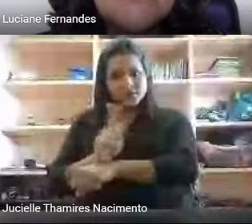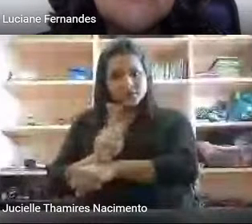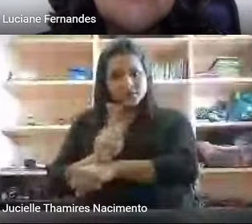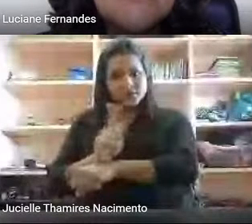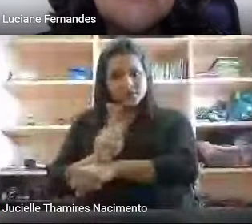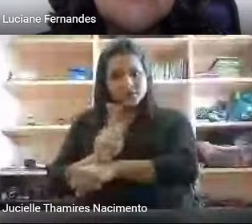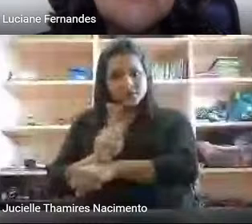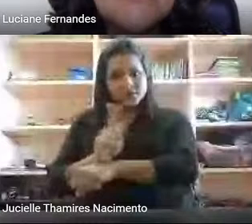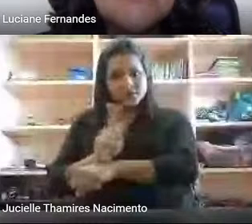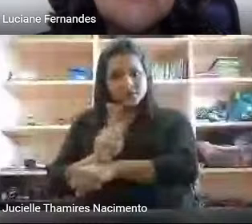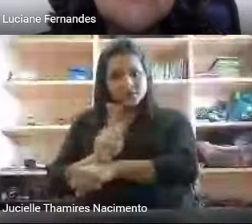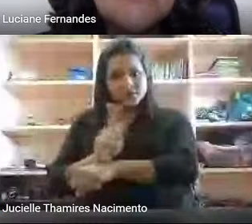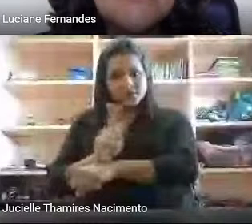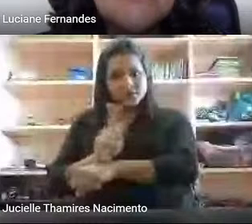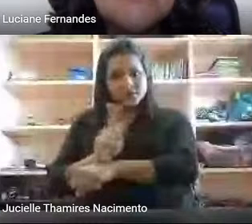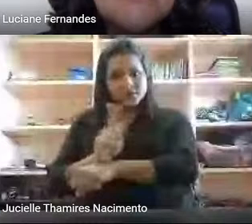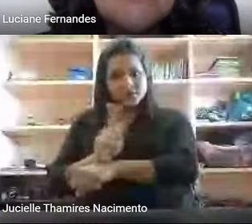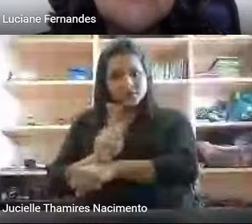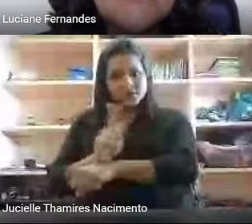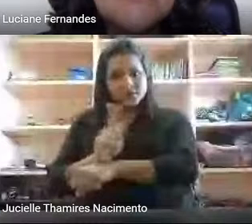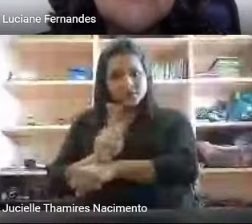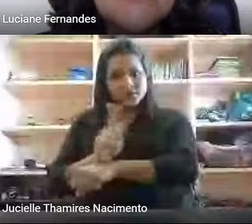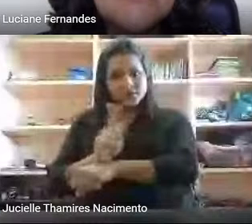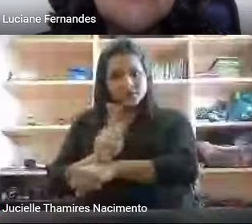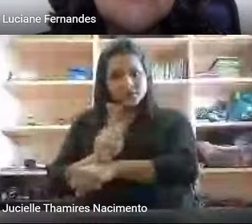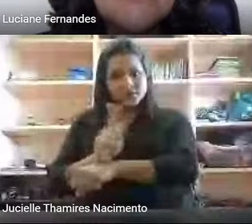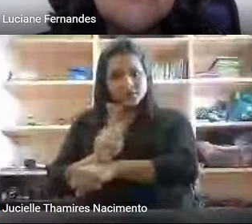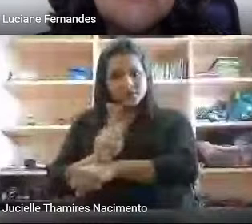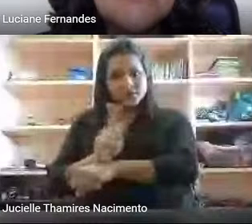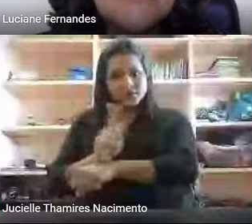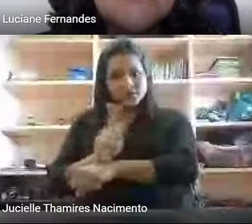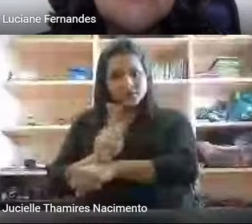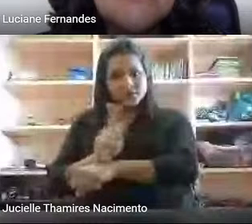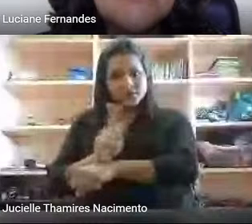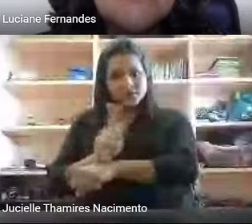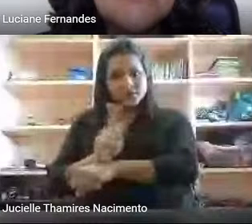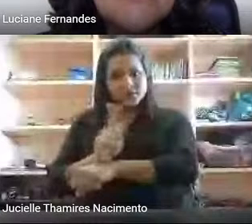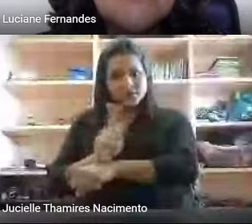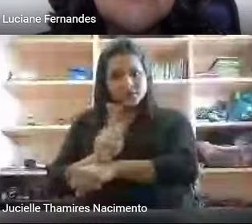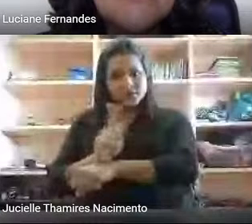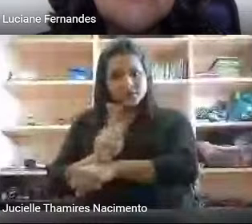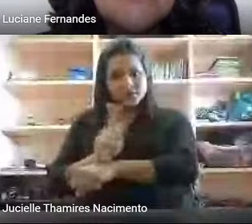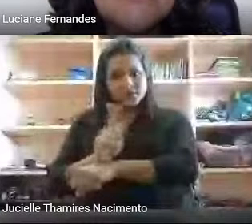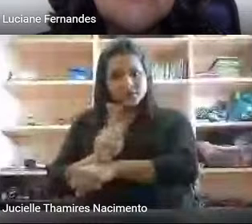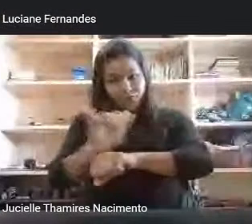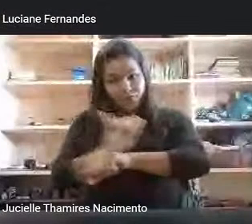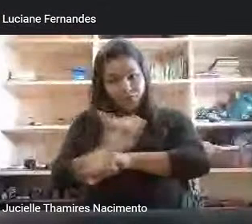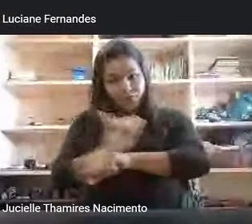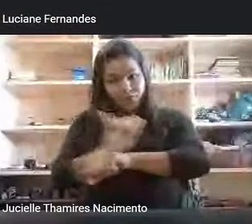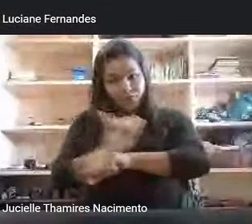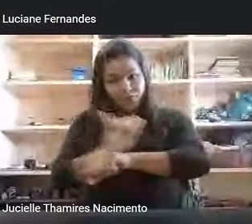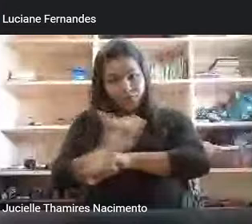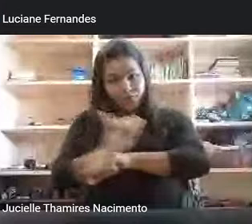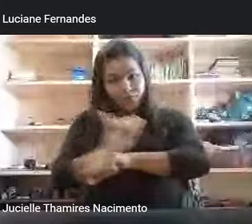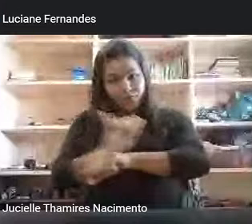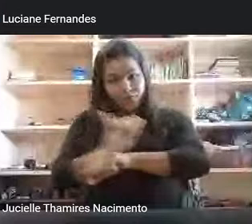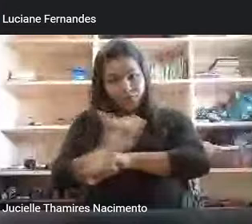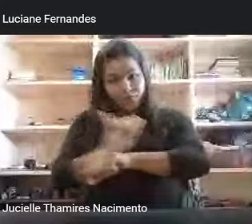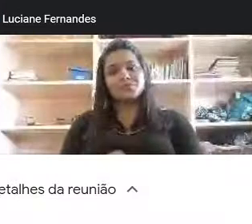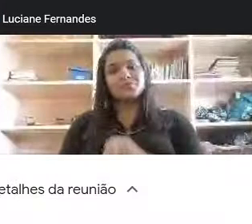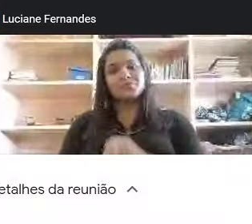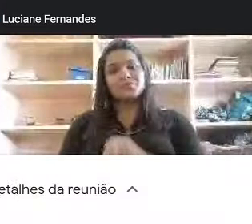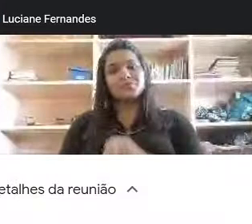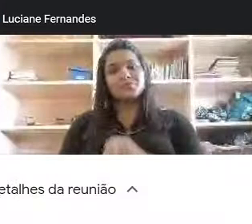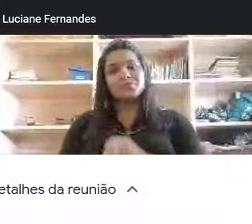desenvolvendo, articuladamente com o Ministério, com o CONASEMS, um conjunto de agendas que aqui na Paraíba tem apoiadores e apoiadoras